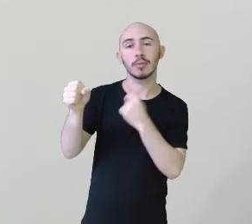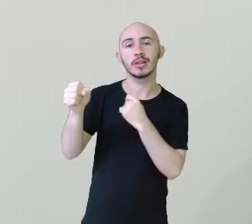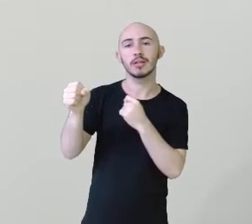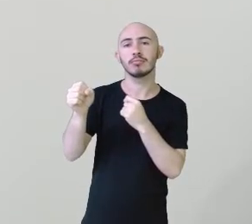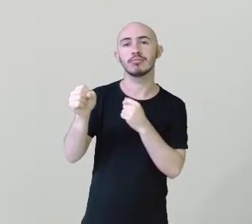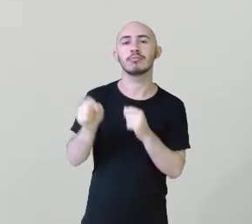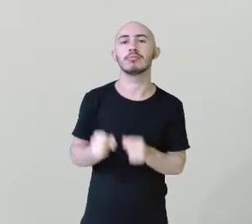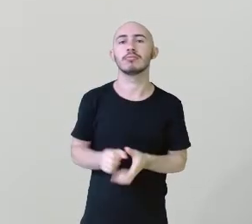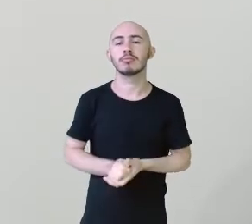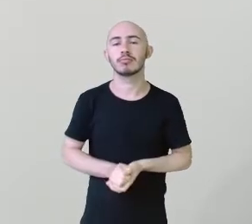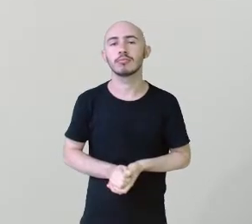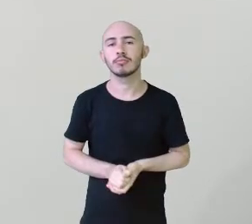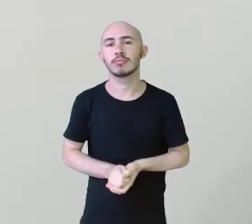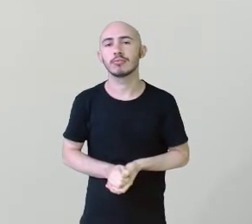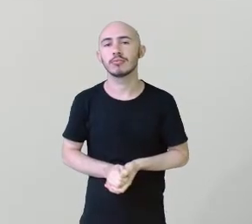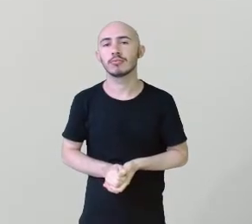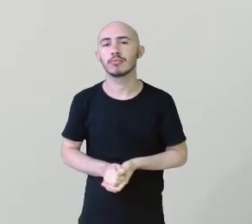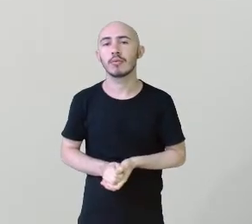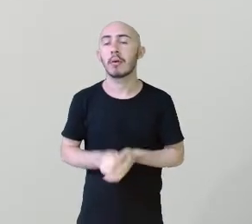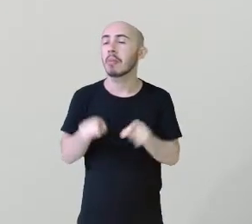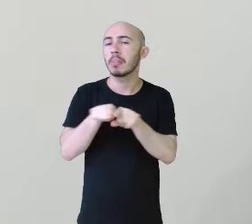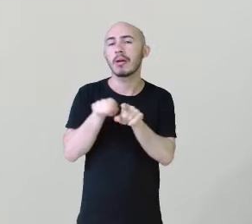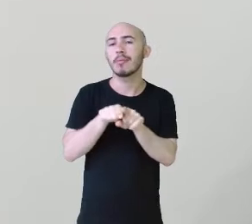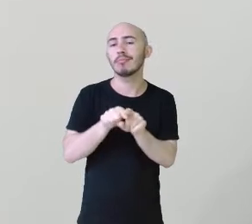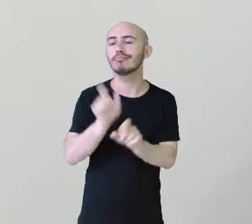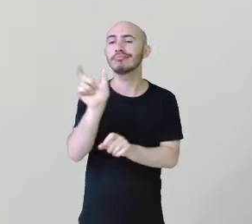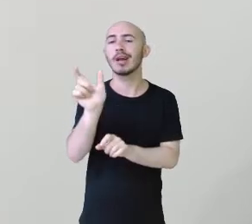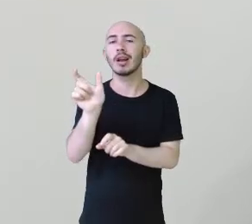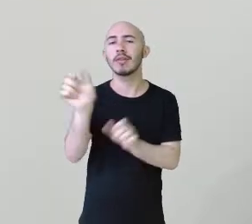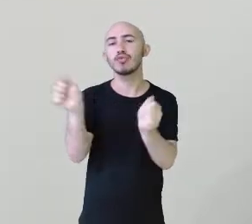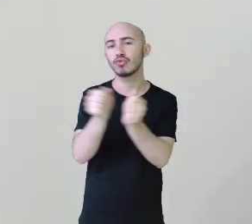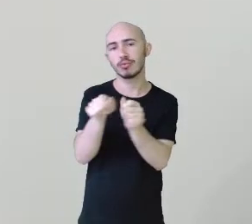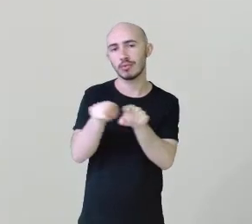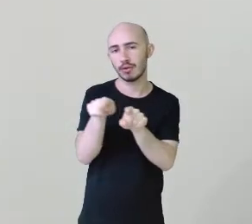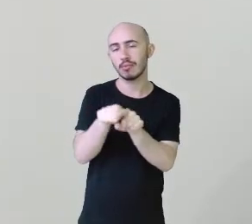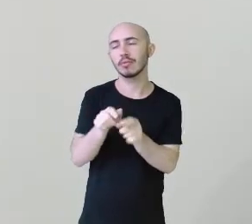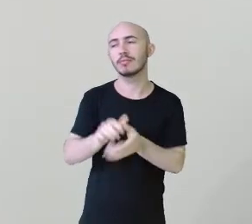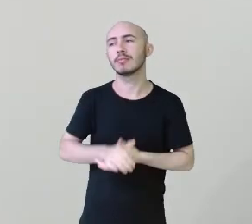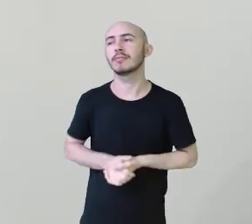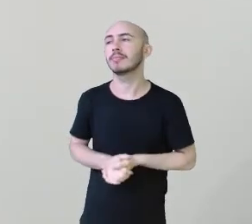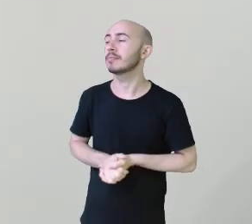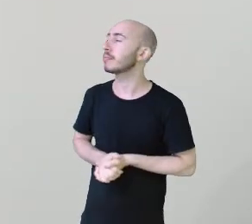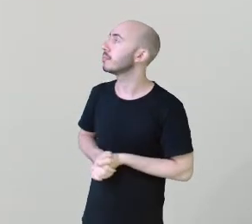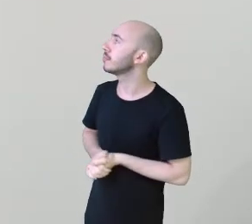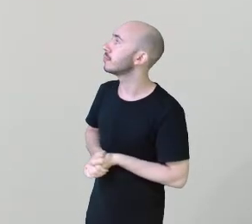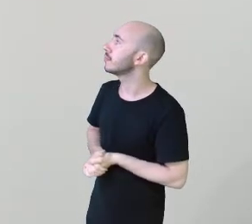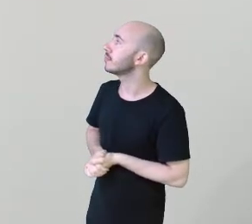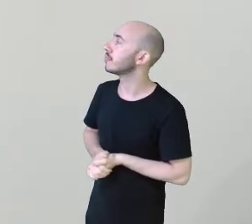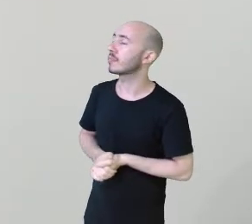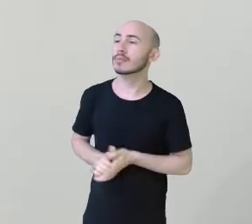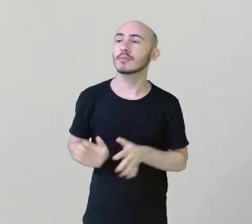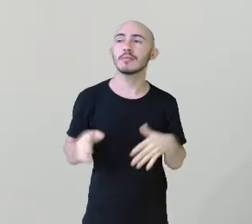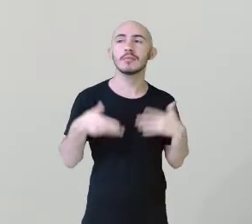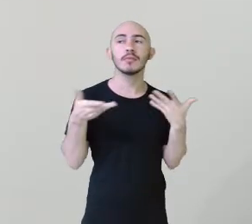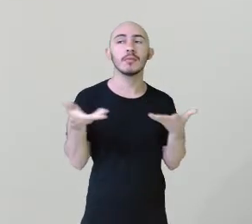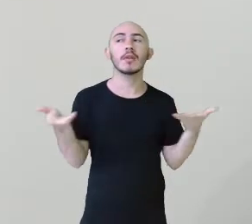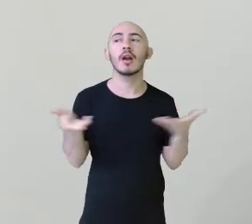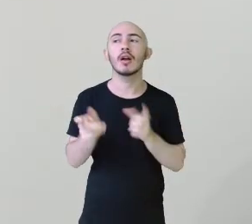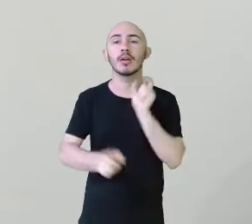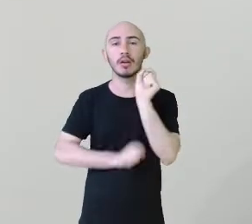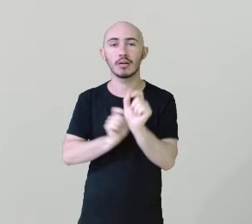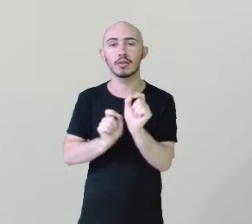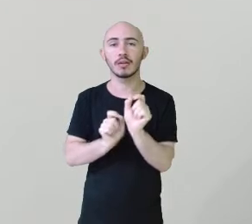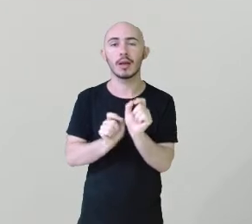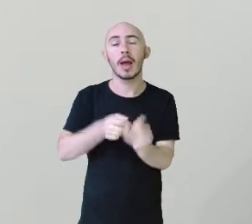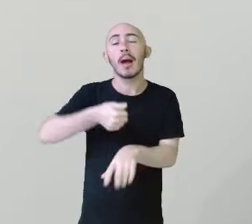E também em outros termos que acompanham o substantivo. Então, olha, vamos transformar a